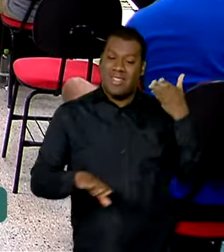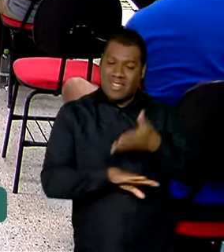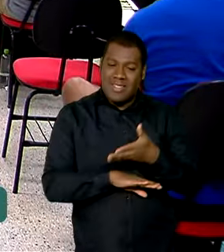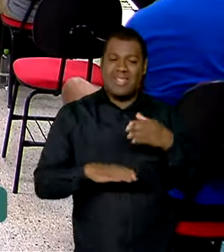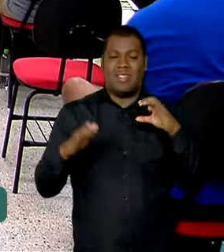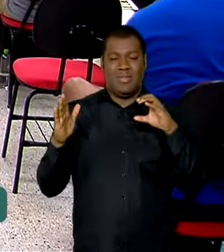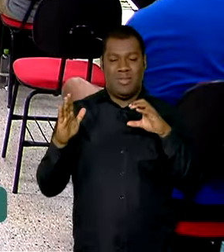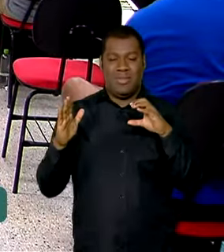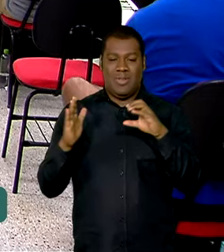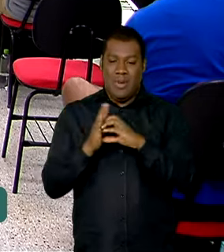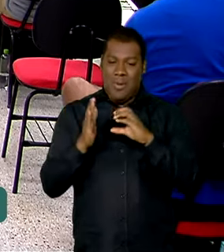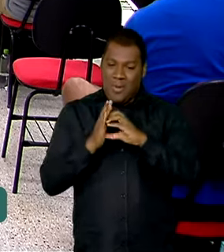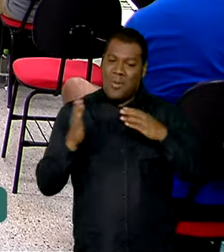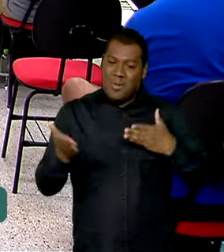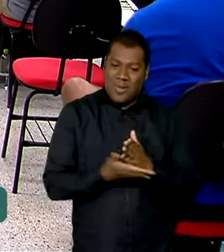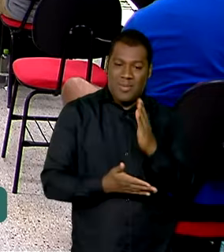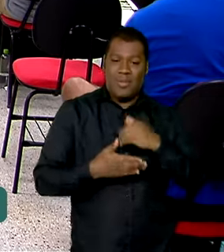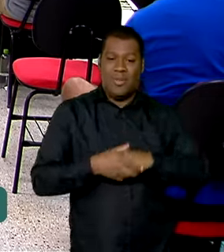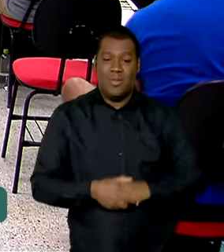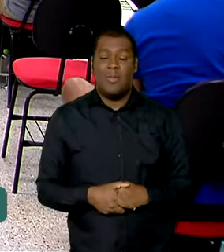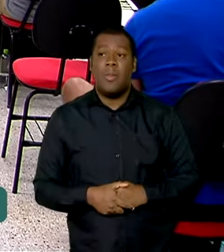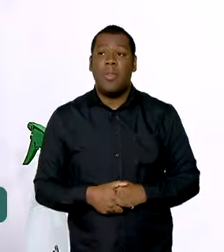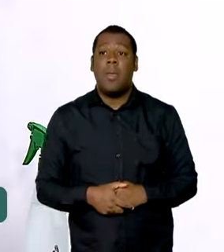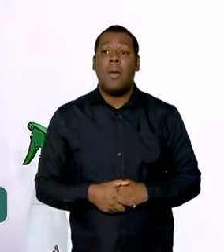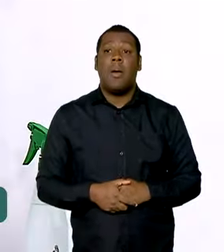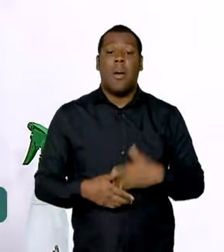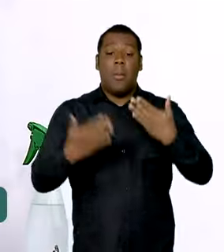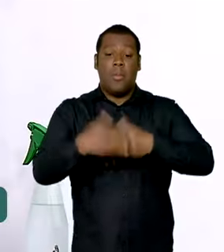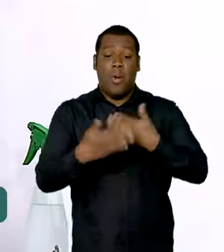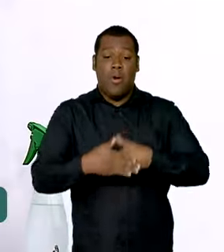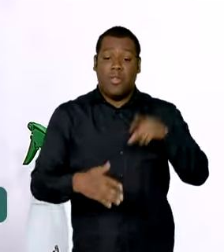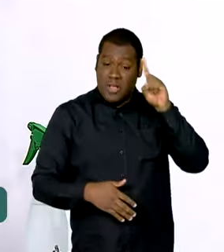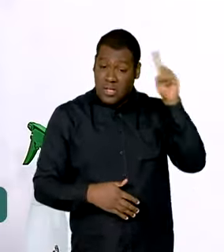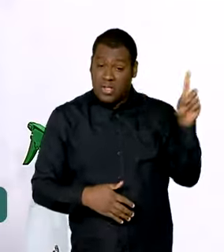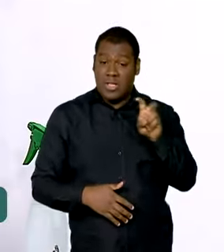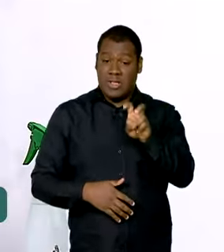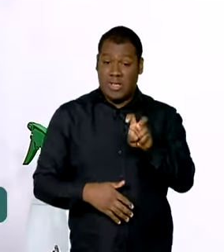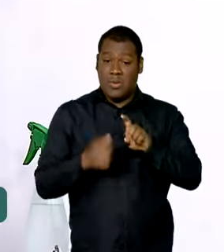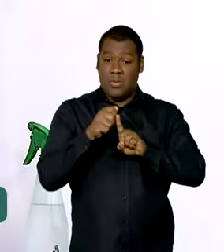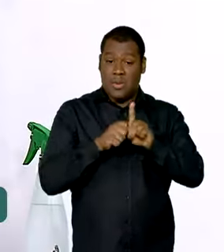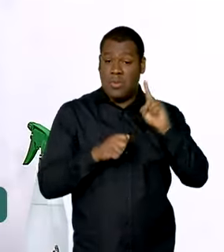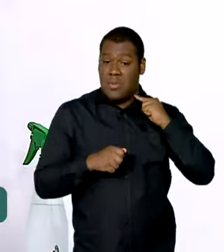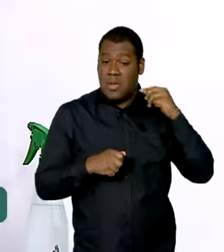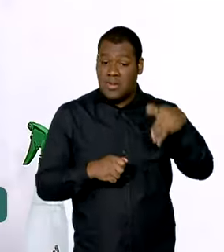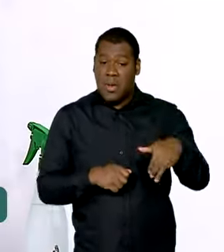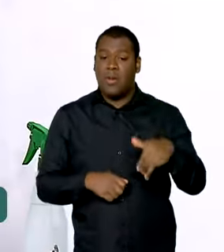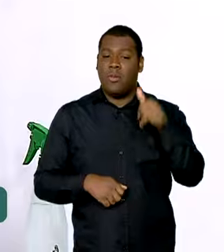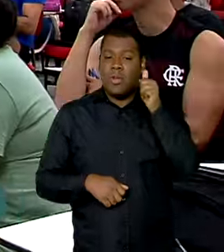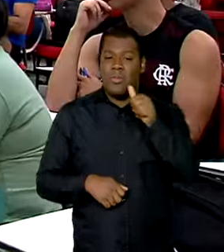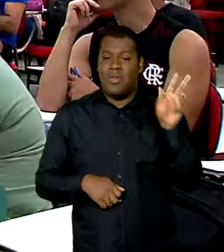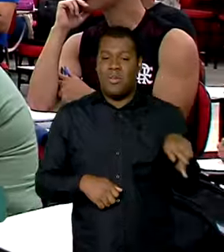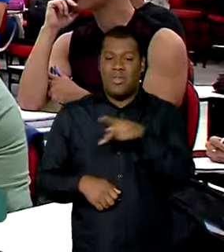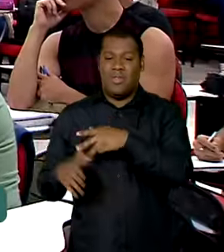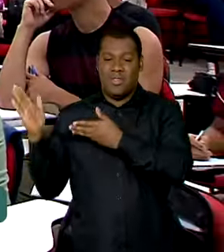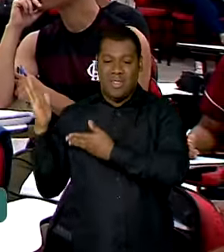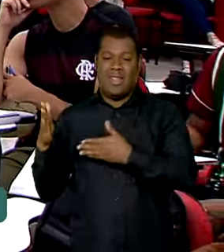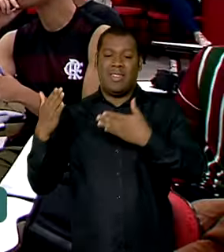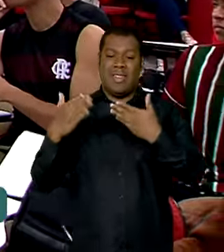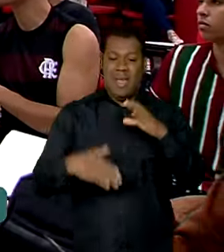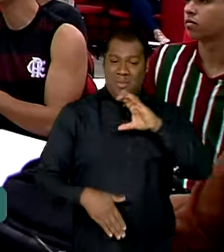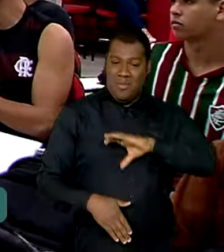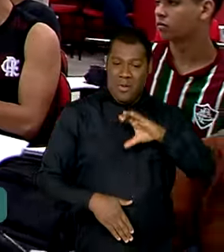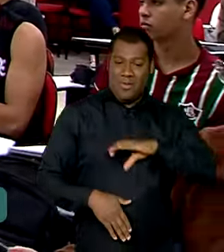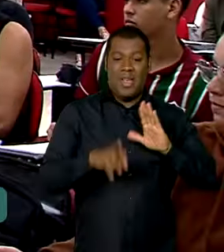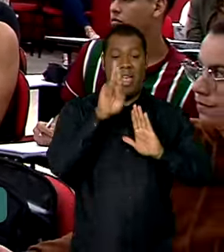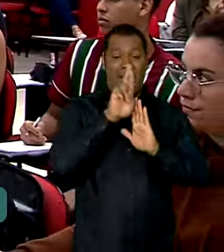de um mês para a aplicação das provas, que estão marcadas para o dia 5 de maio. Essa professora de português e redação dá dicas para